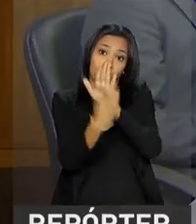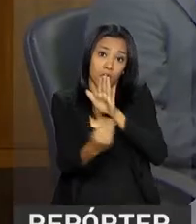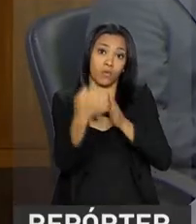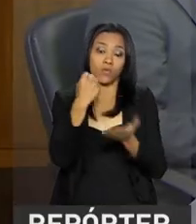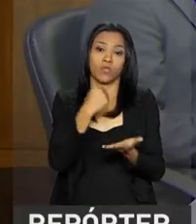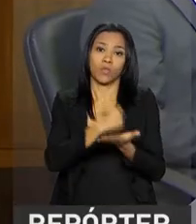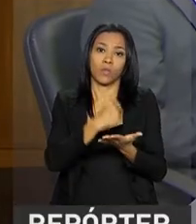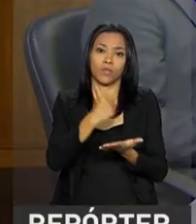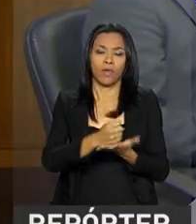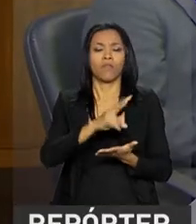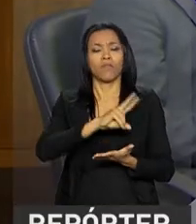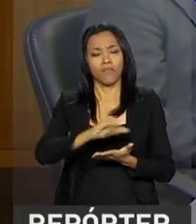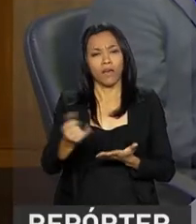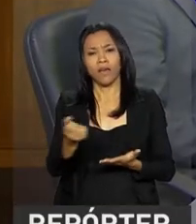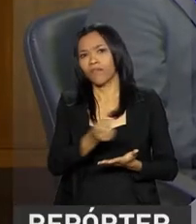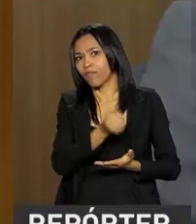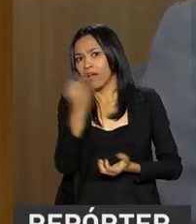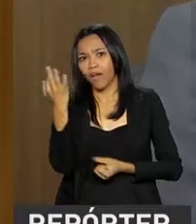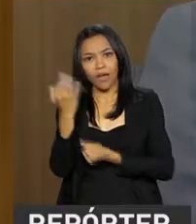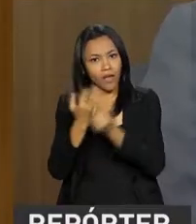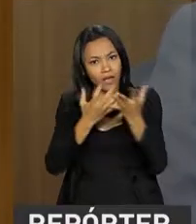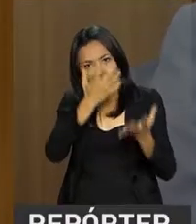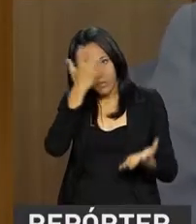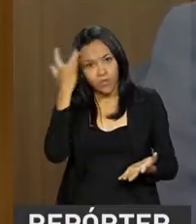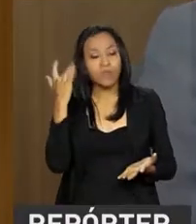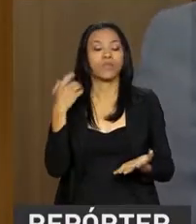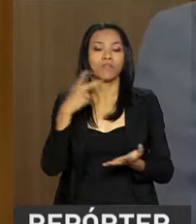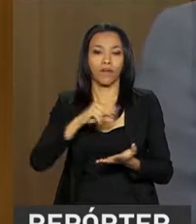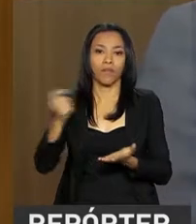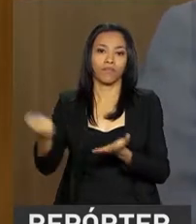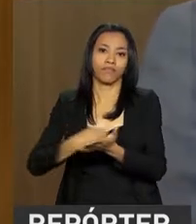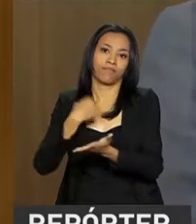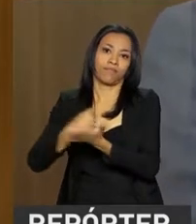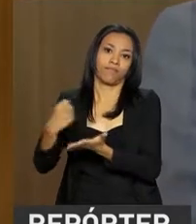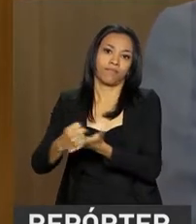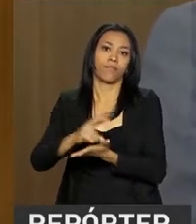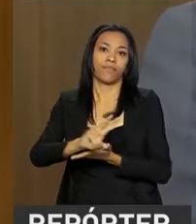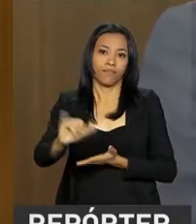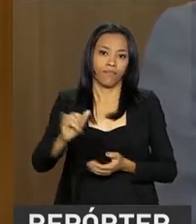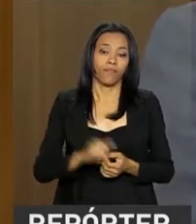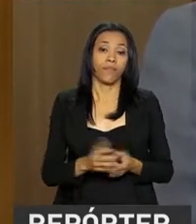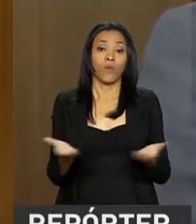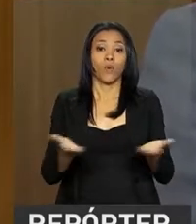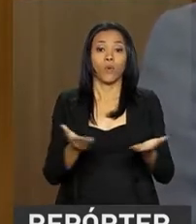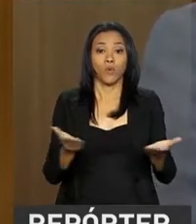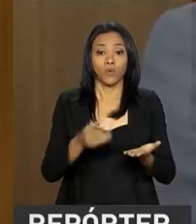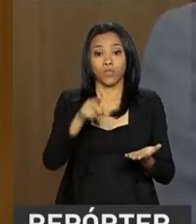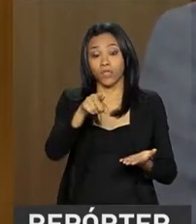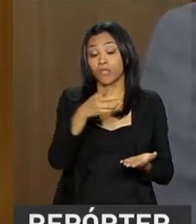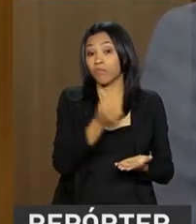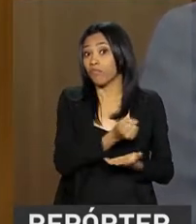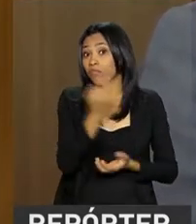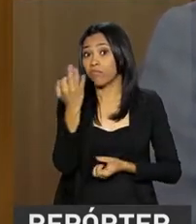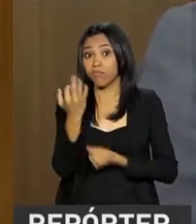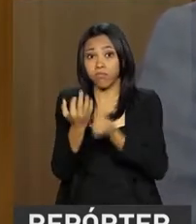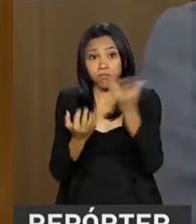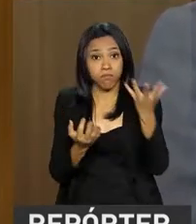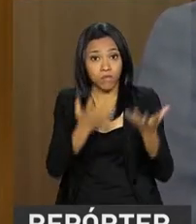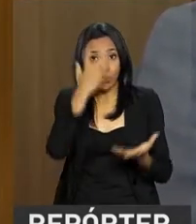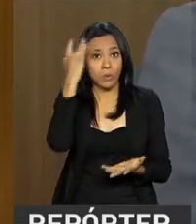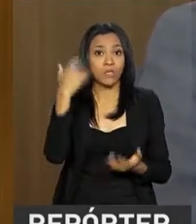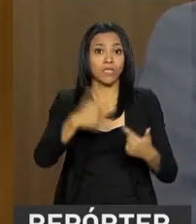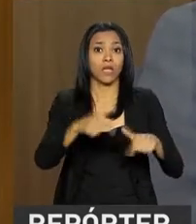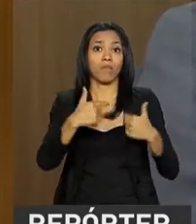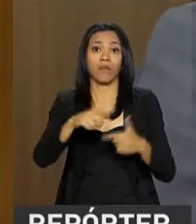milhões de pessoas da informalidade hoje nós temos em torno de 45 milhões de trabalhadores na informalidade que de